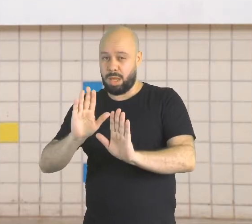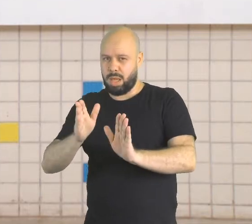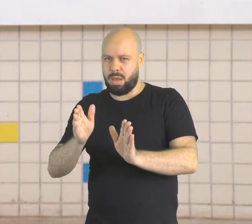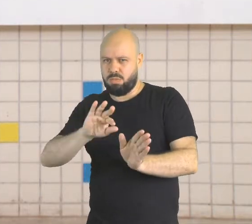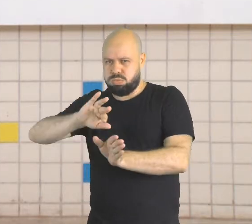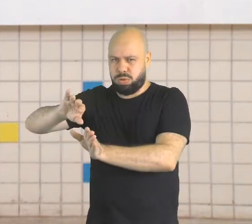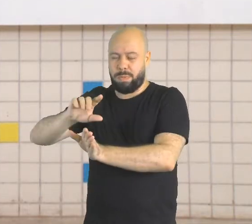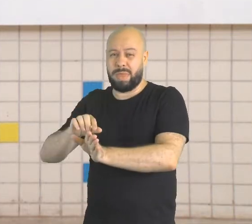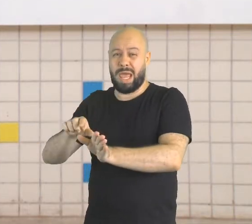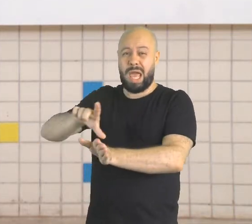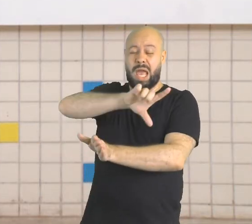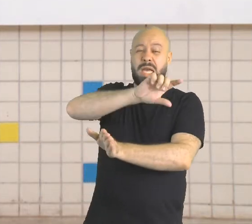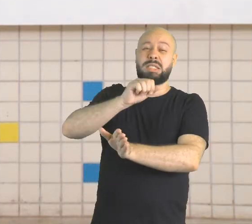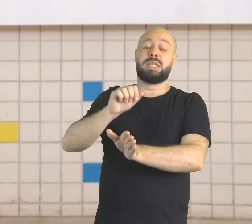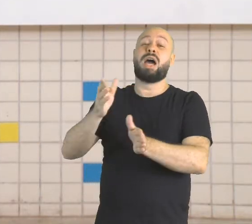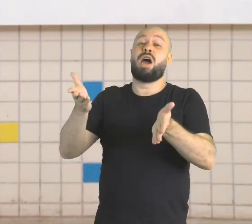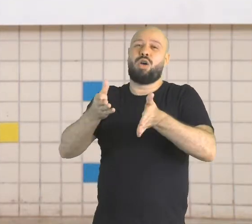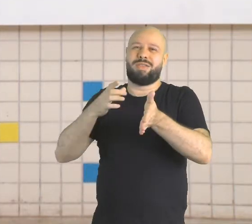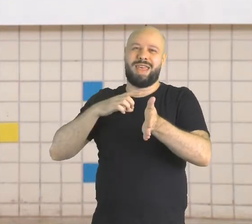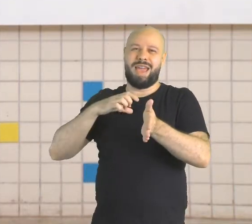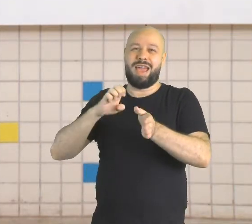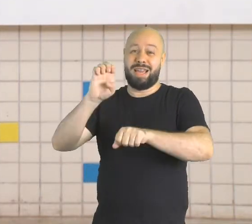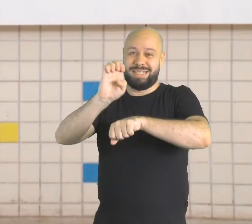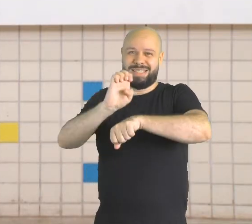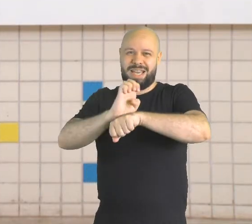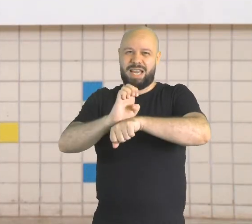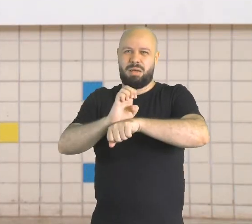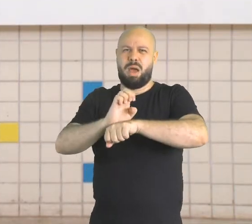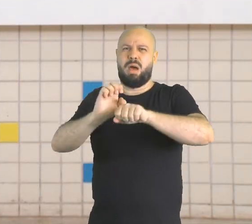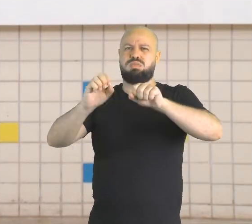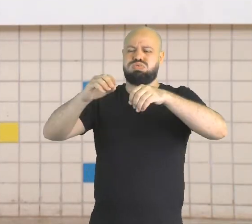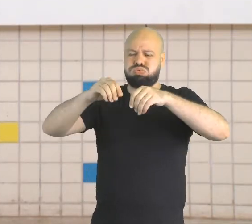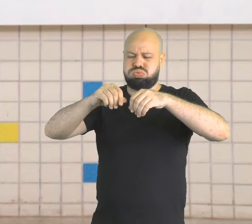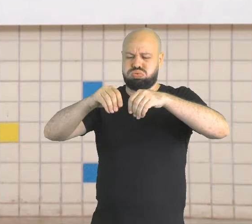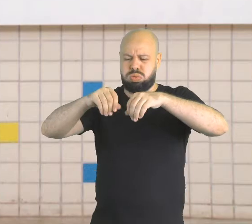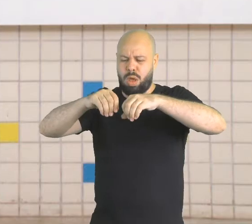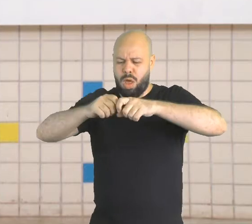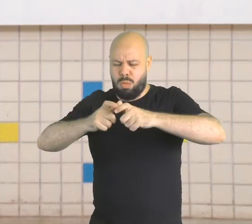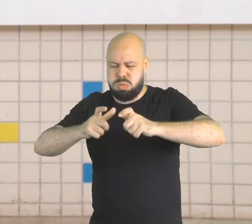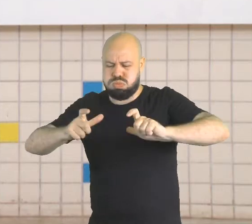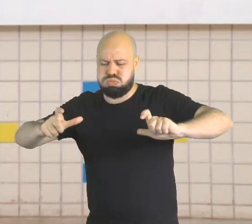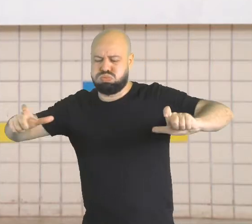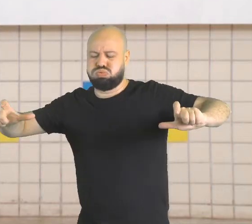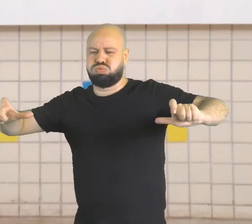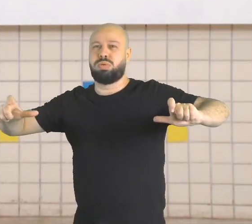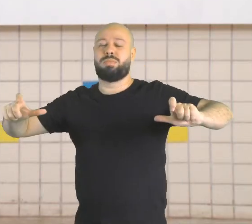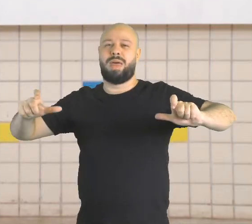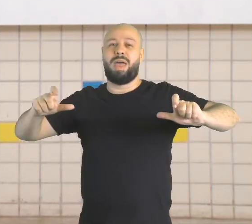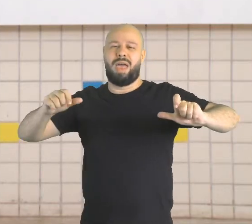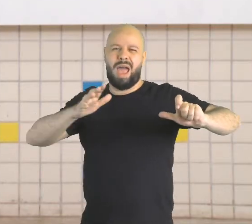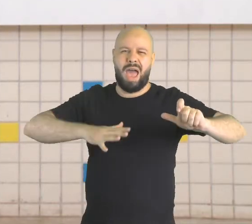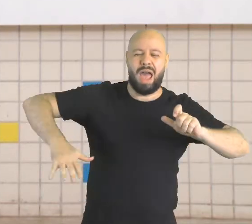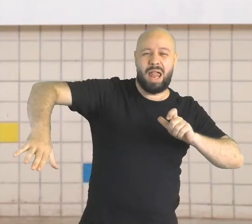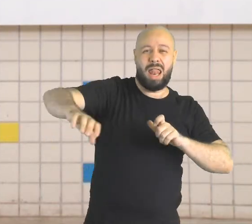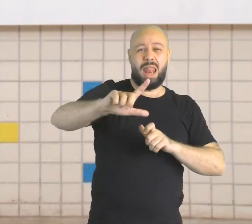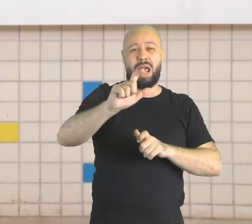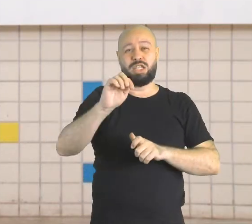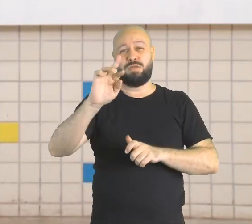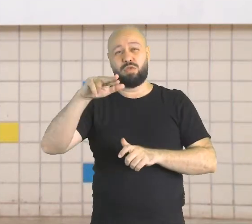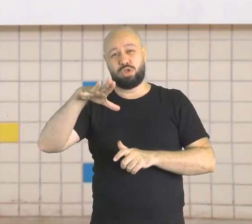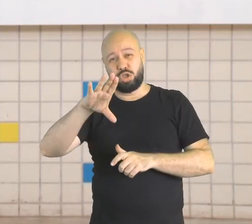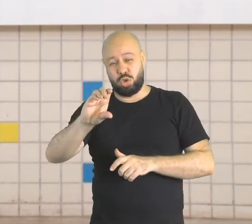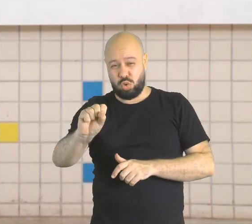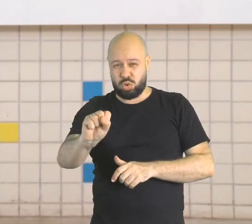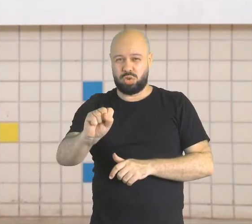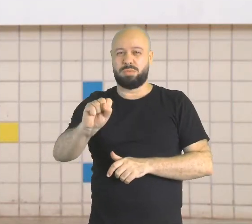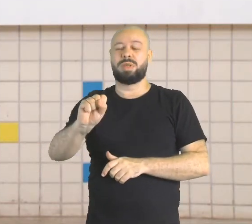se tornaram alguns estados. Então, eram grandes extensões de terras. Essas sesmarias eram latifúndios, certo? Grandes propriedades